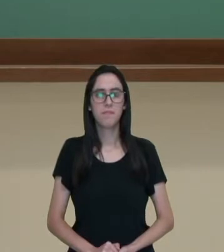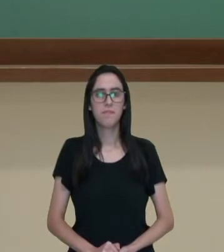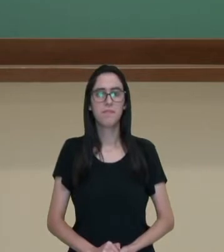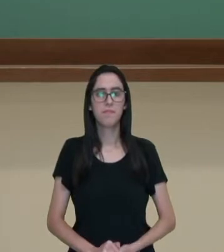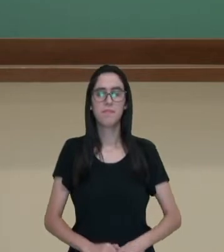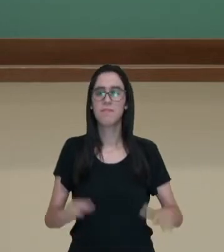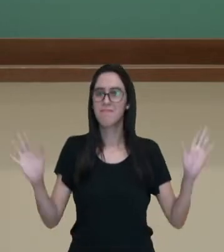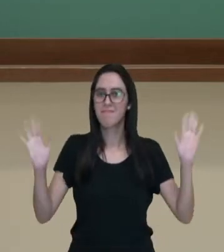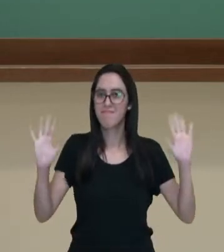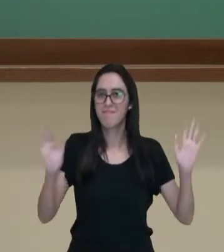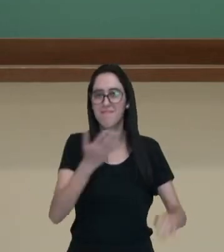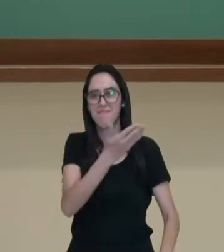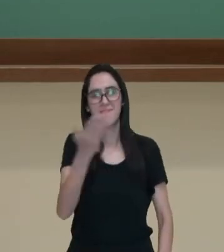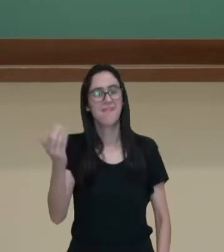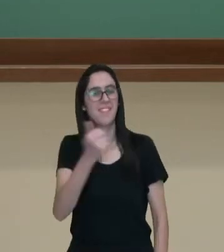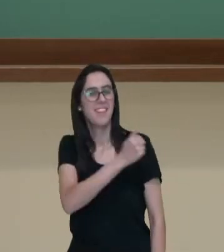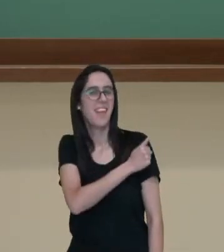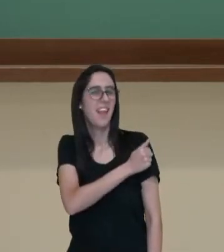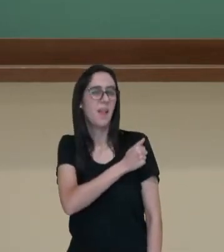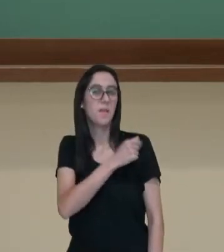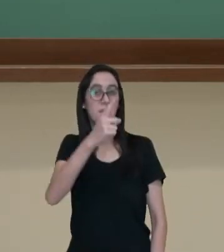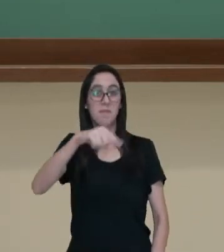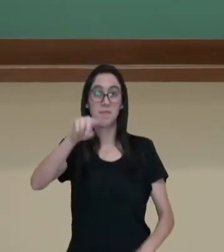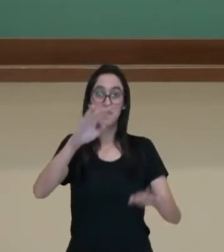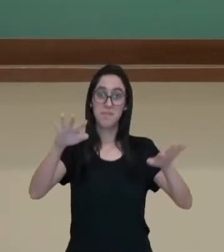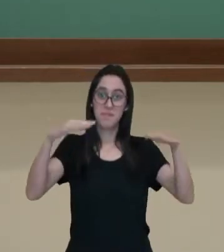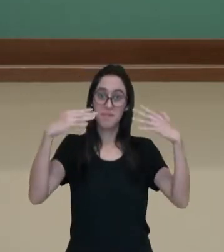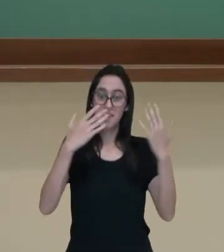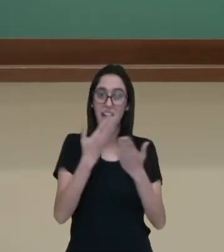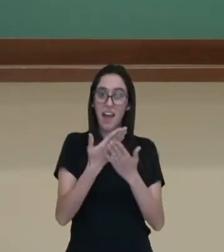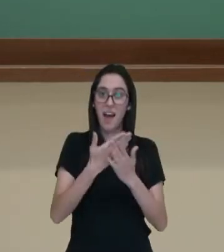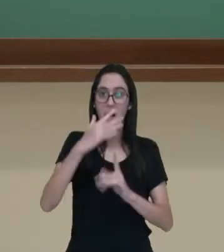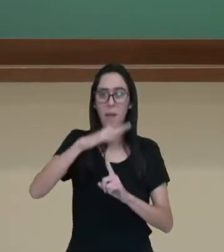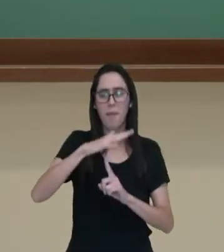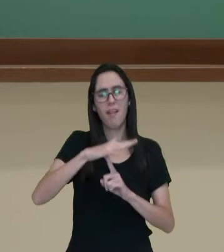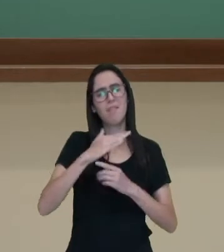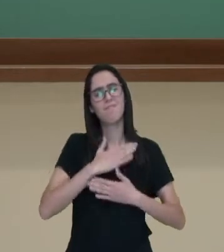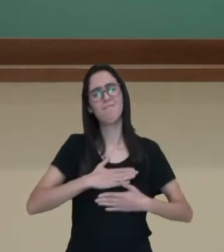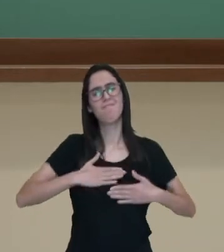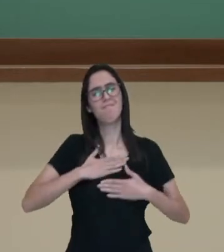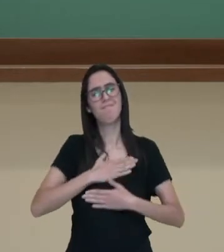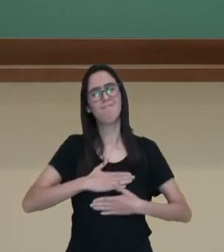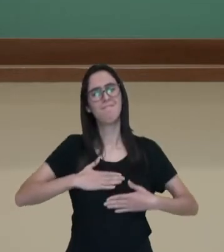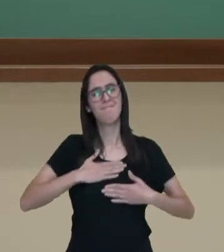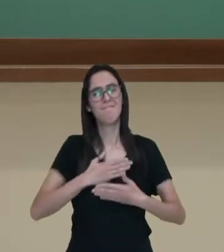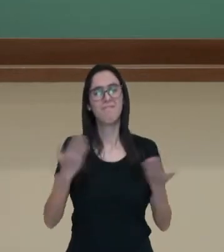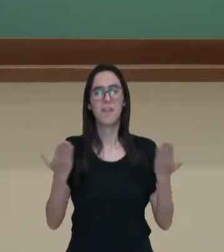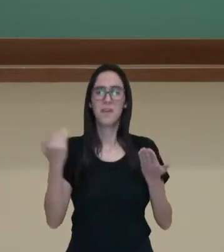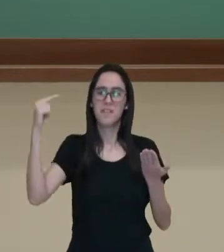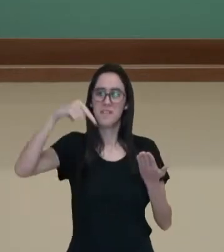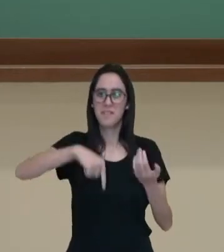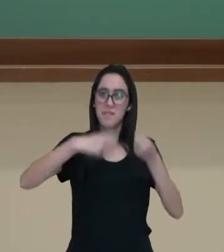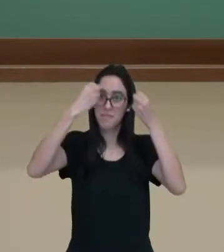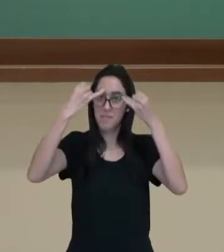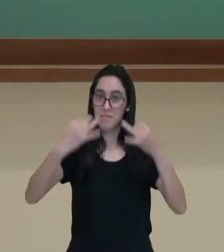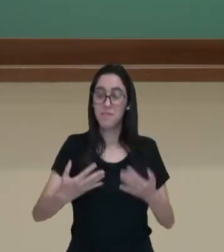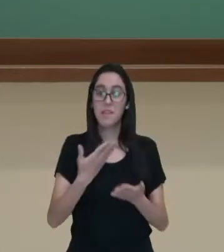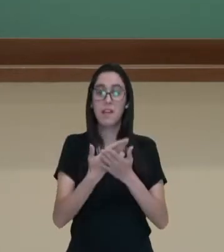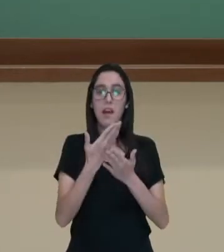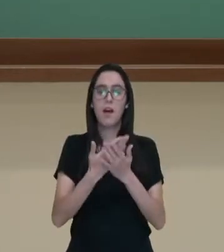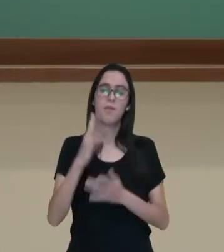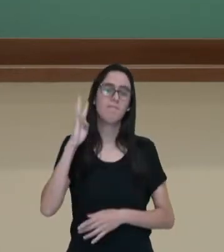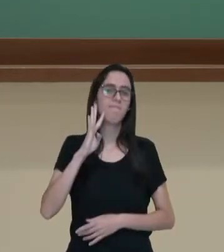Olá, querido estudante! Você que assiste às aulas Paraná, que satisfação imensa trazer aqui uma aula bem bacana